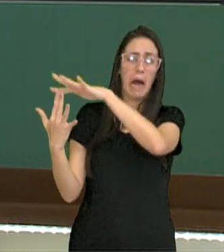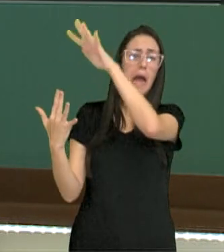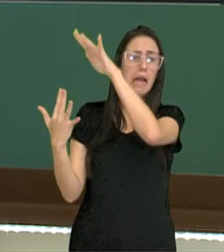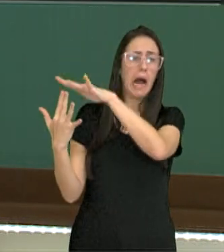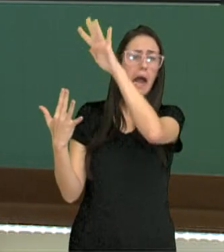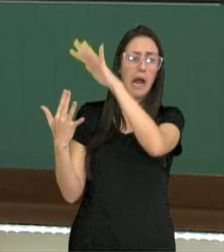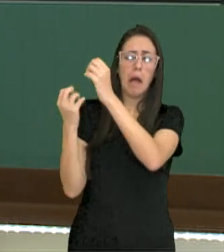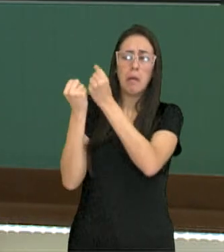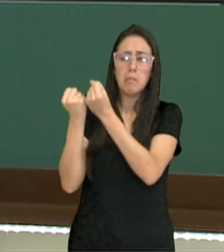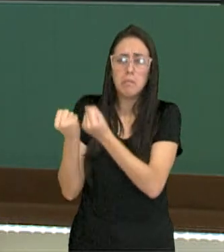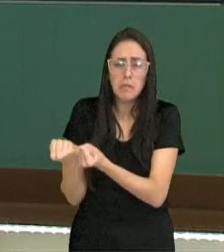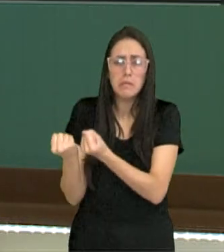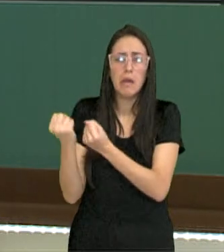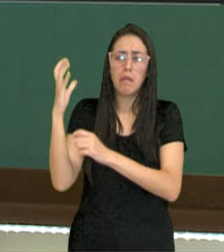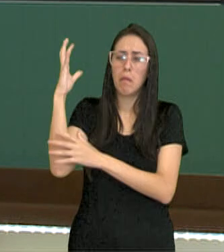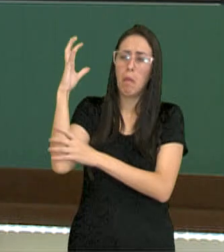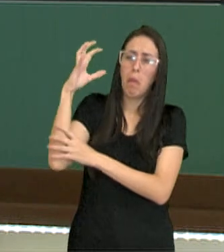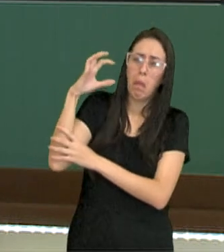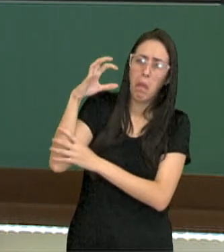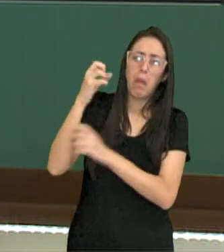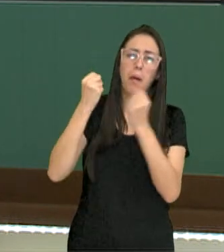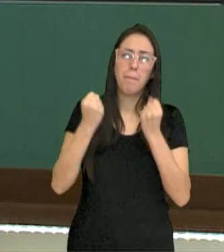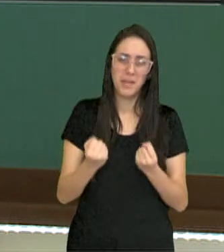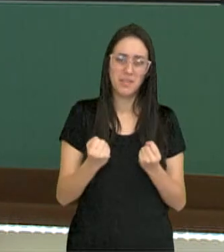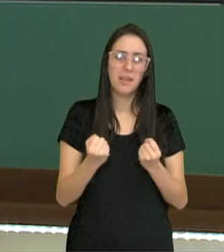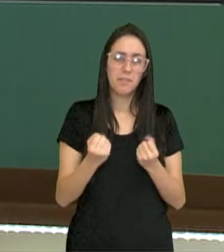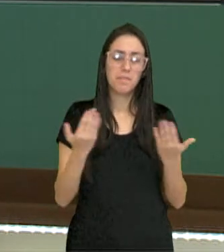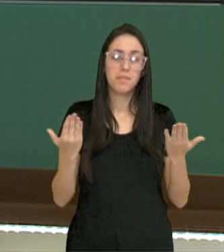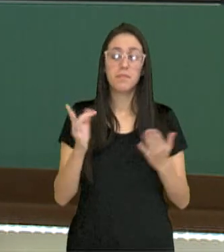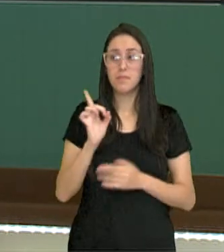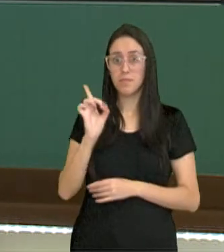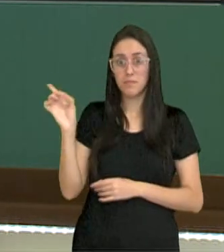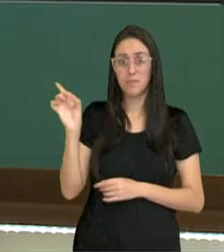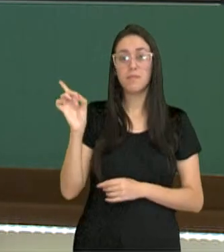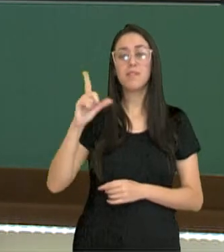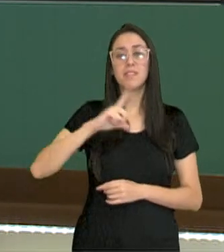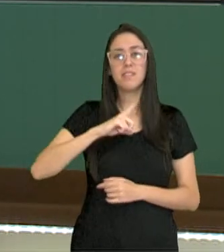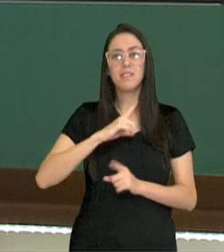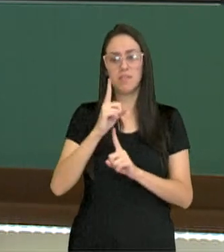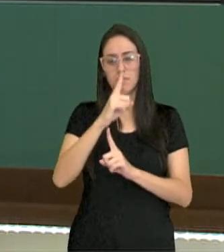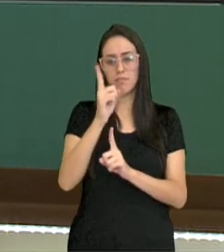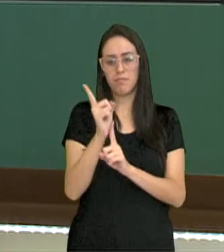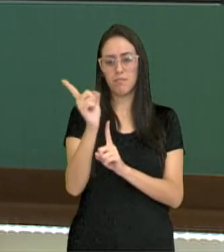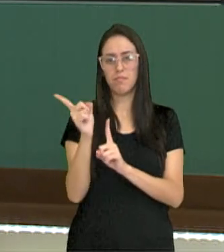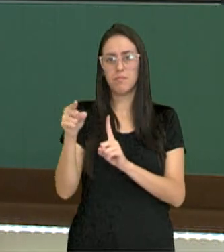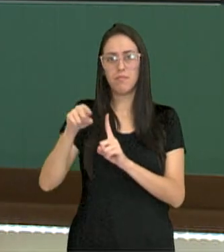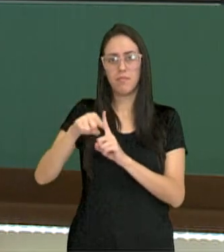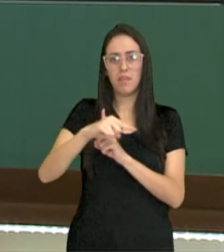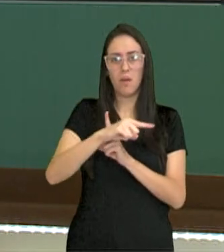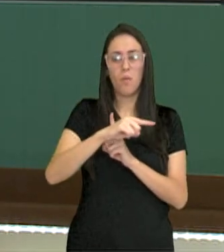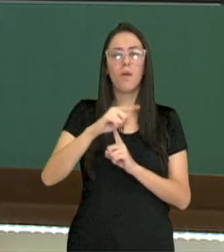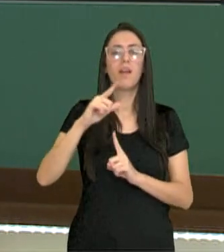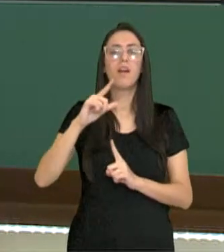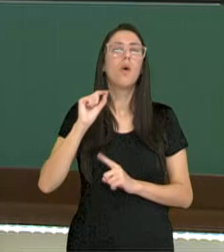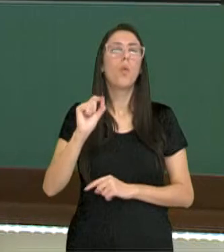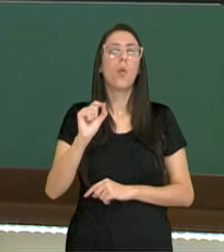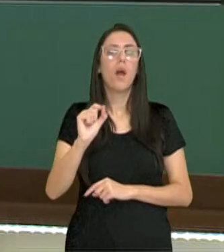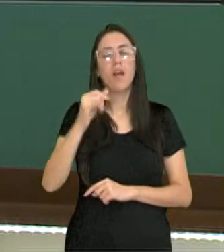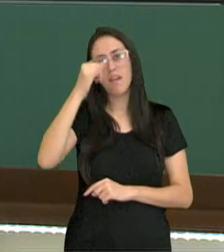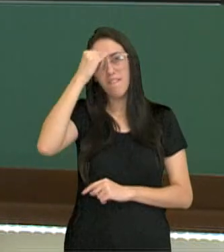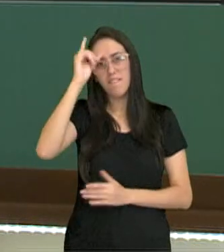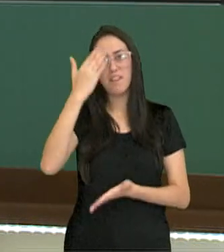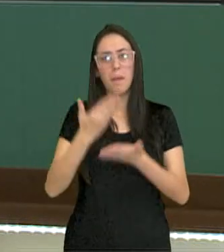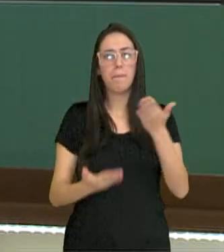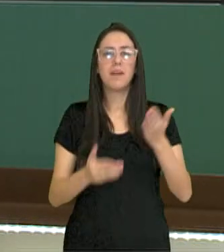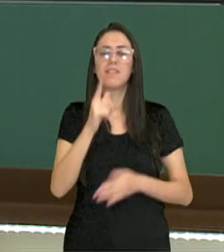este formato de agulha, vai acontecer alguma coisa. Vai diminuir a perda de água por evaporação em